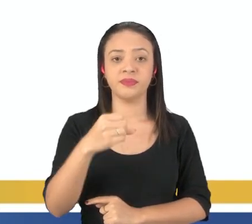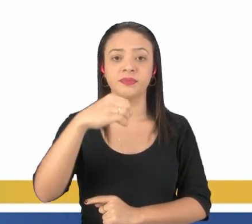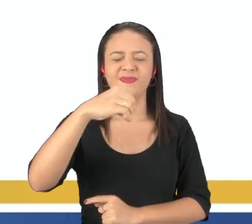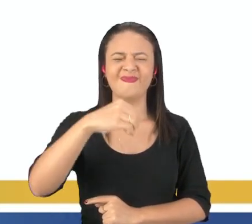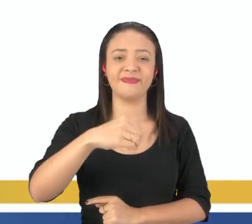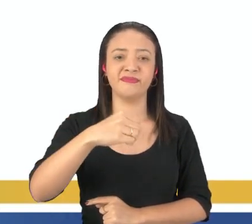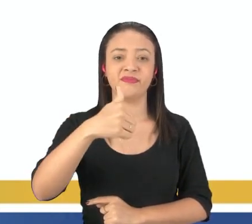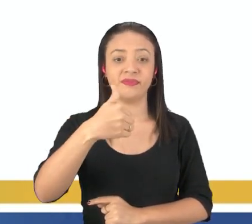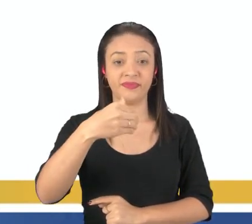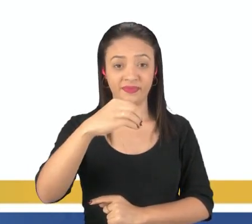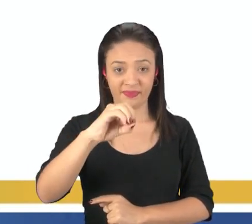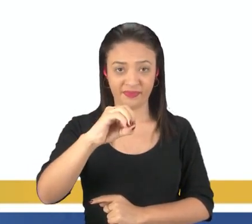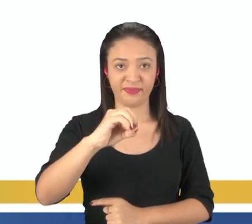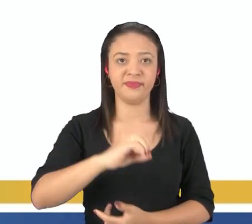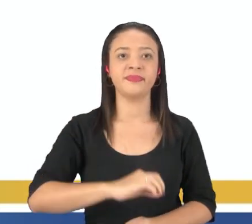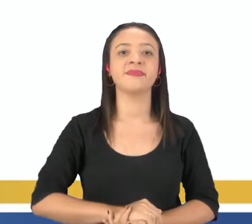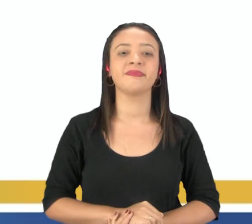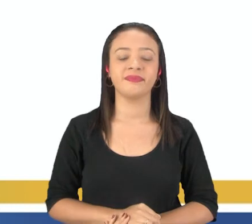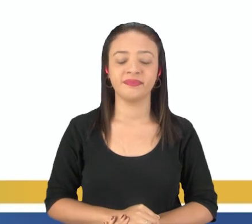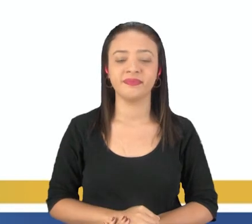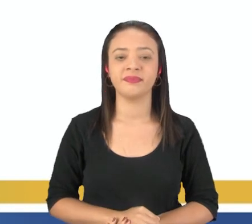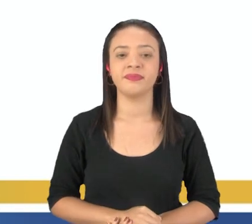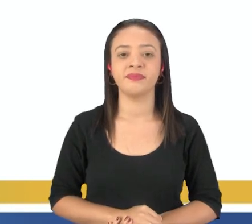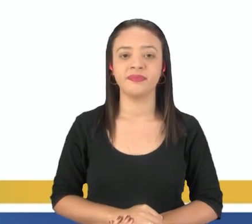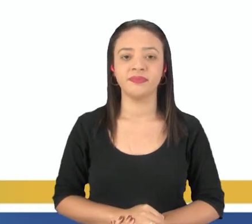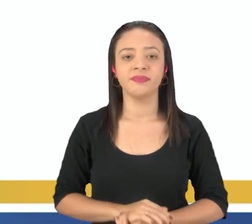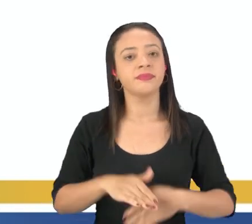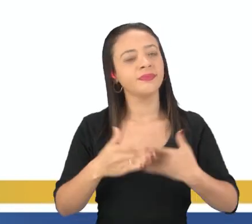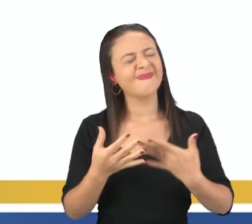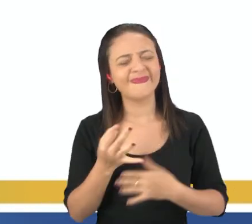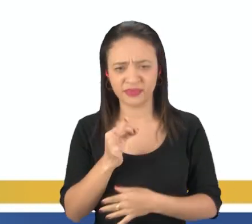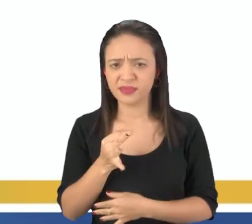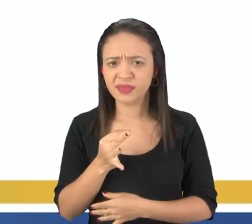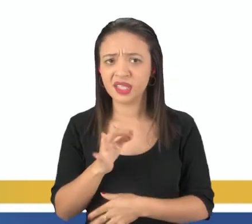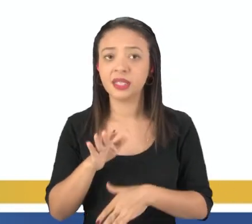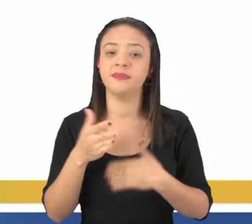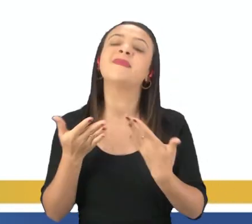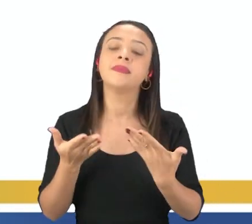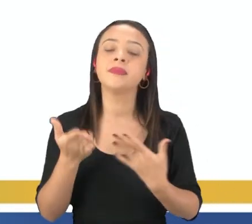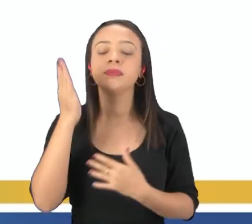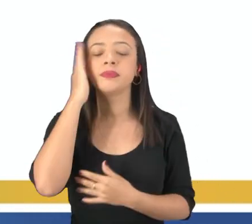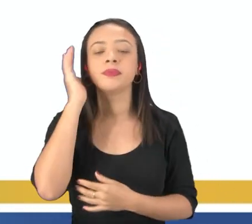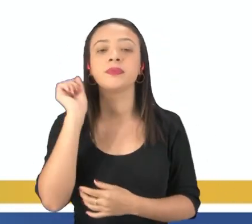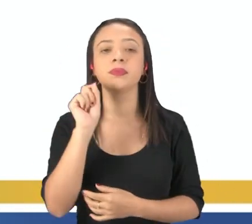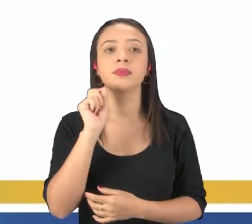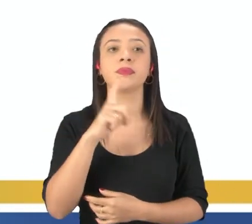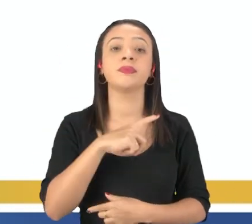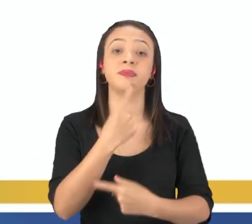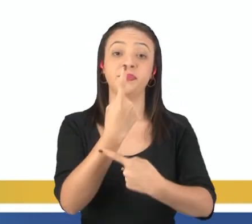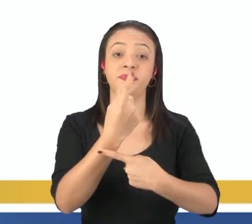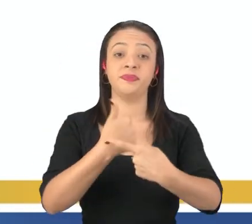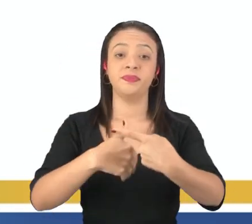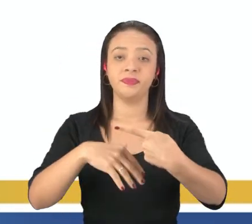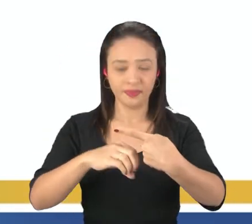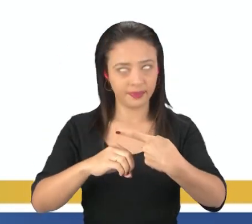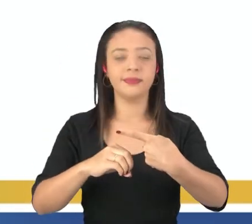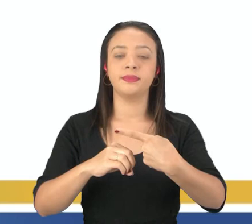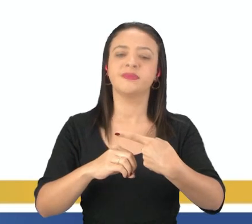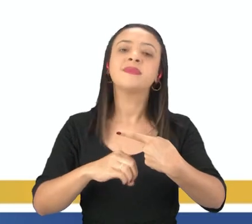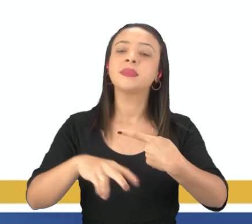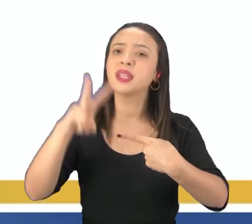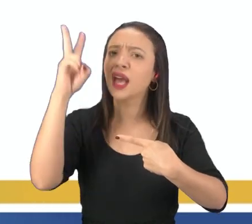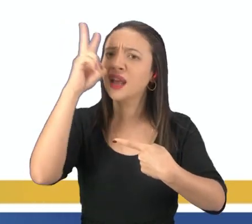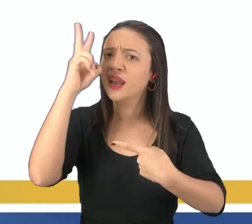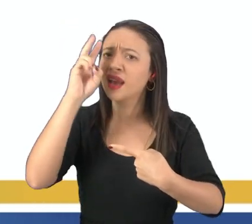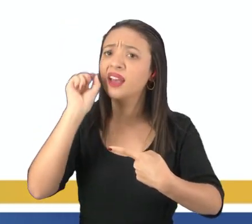oito nove dez par certinho então logo eu botei um décimo